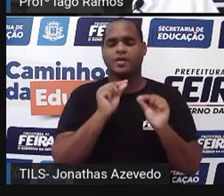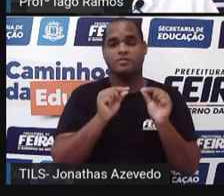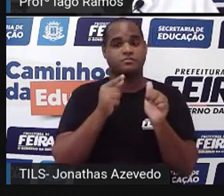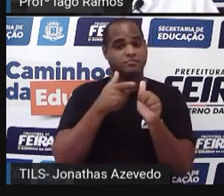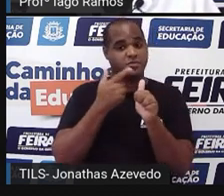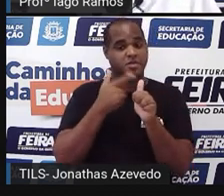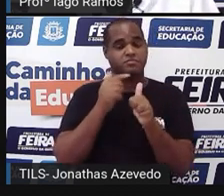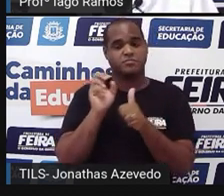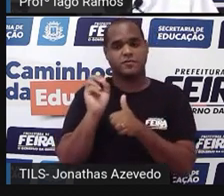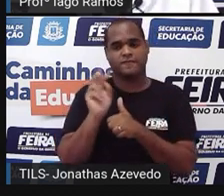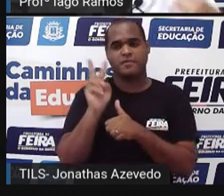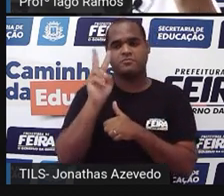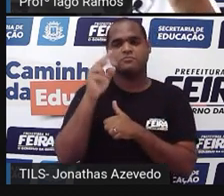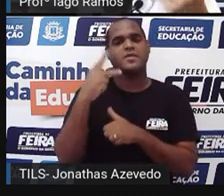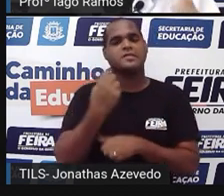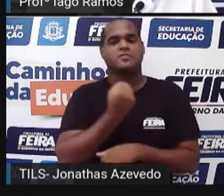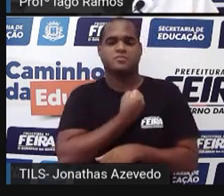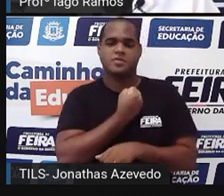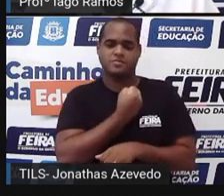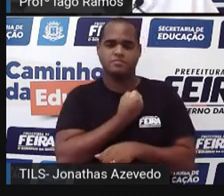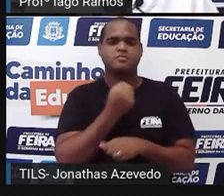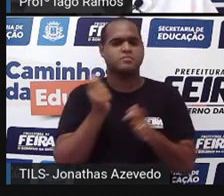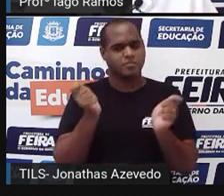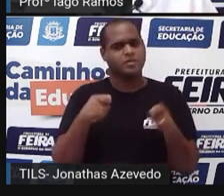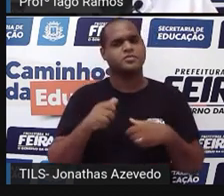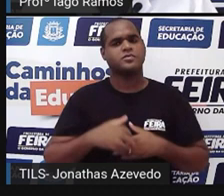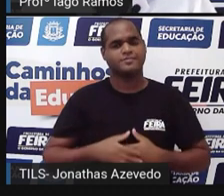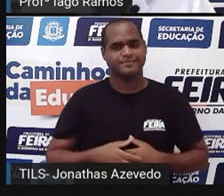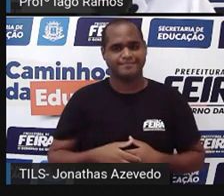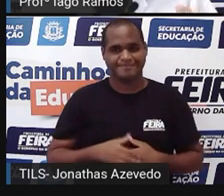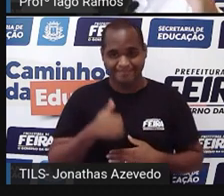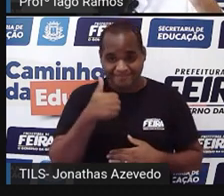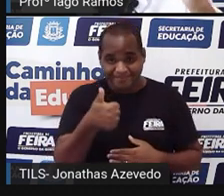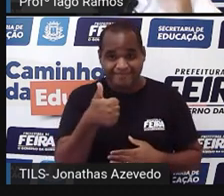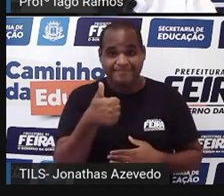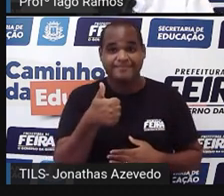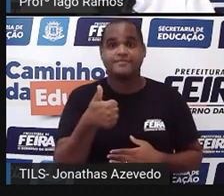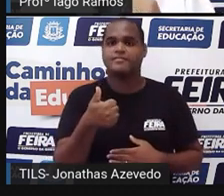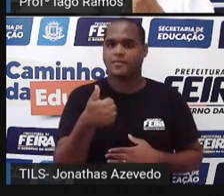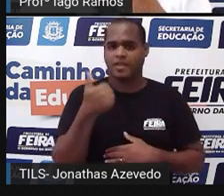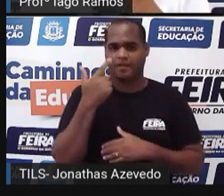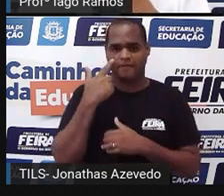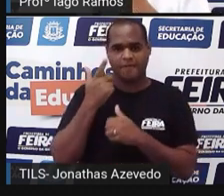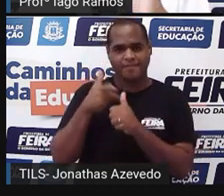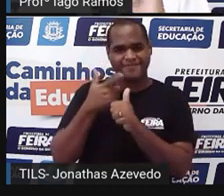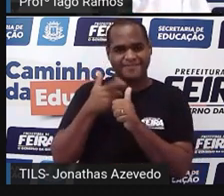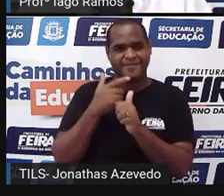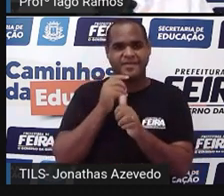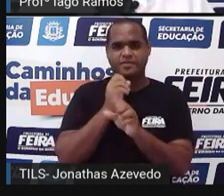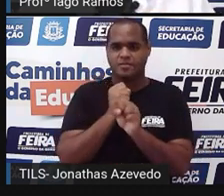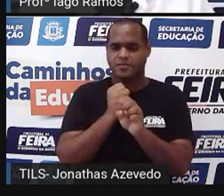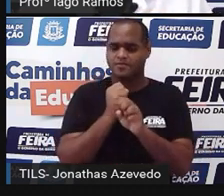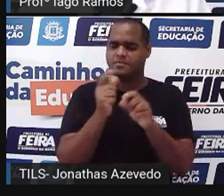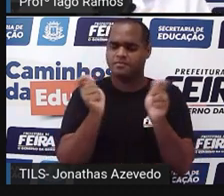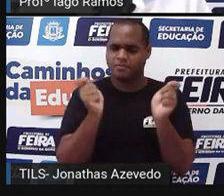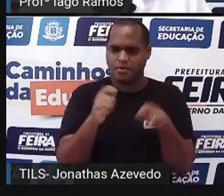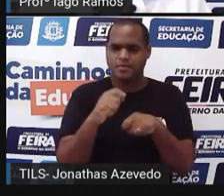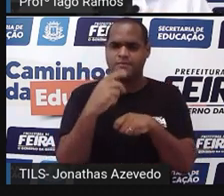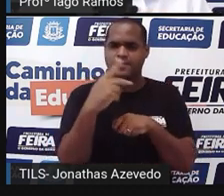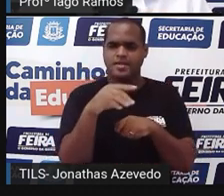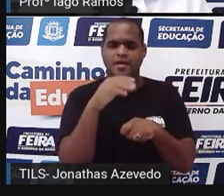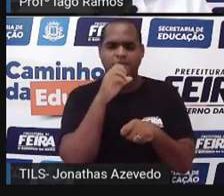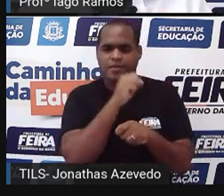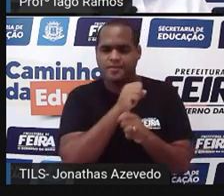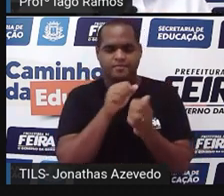são valores numéricos são números Tá bom então é a soma você pode fazer essas